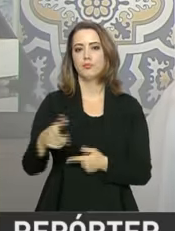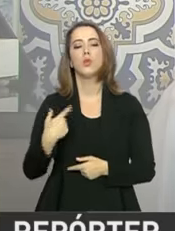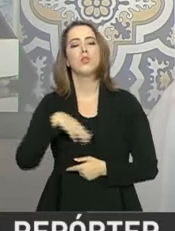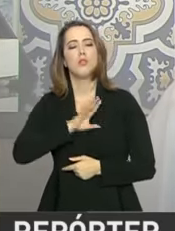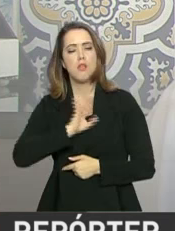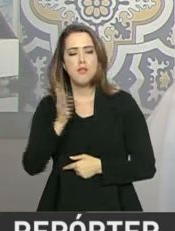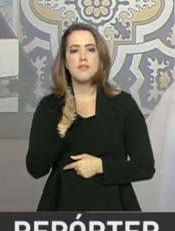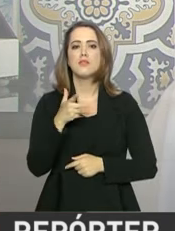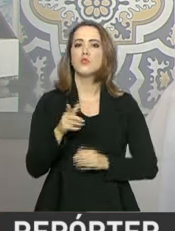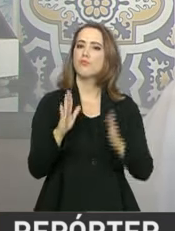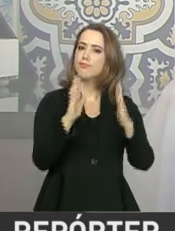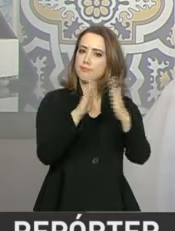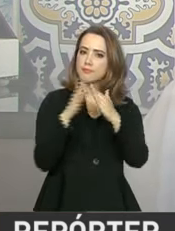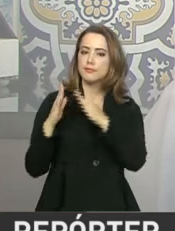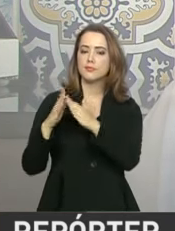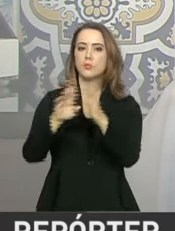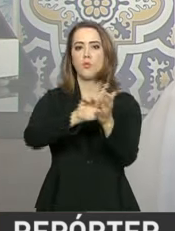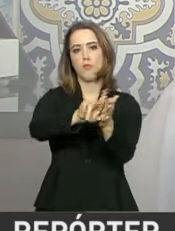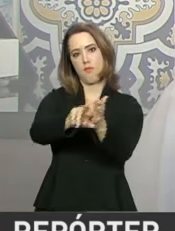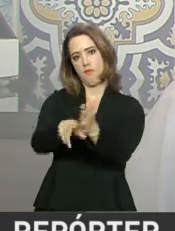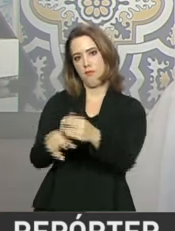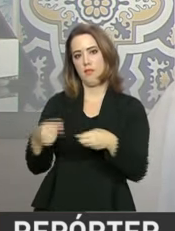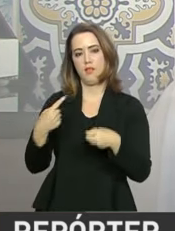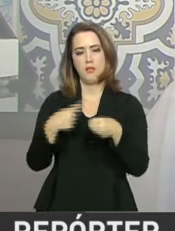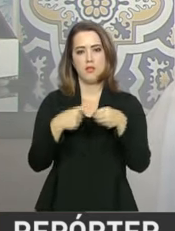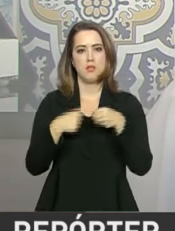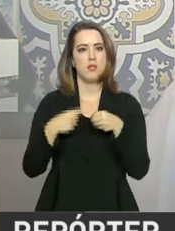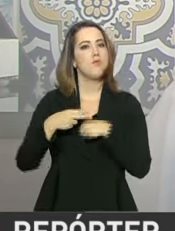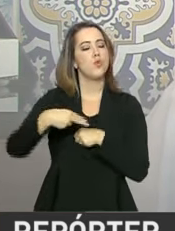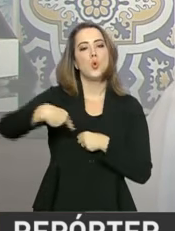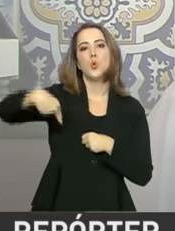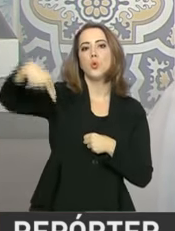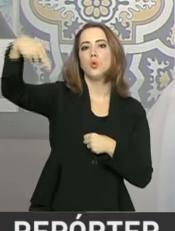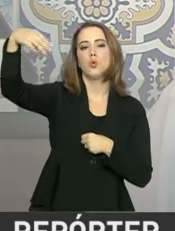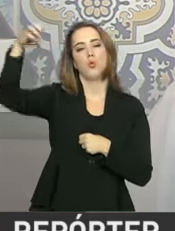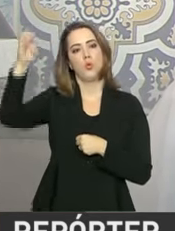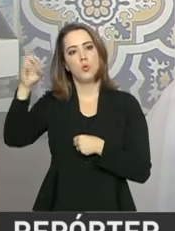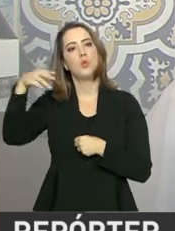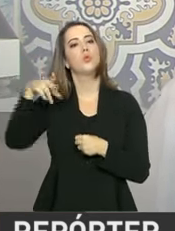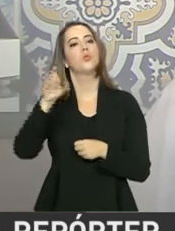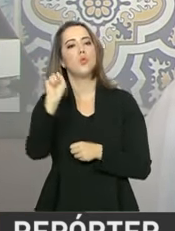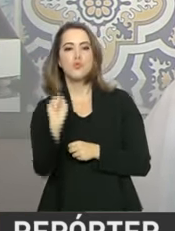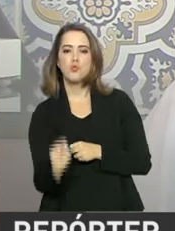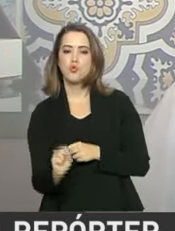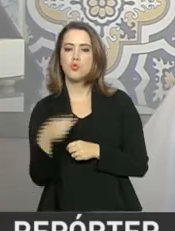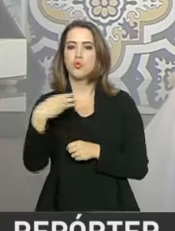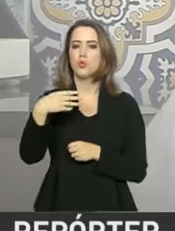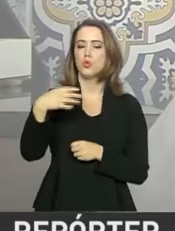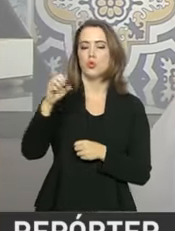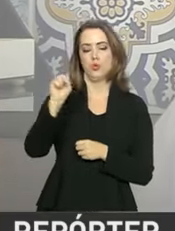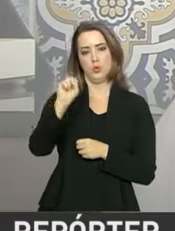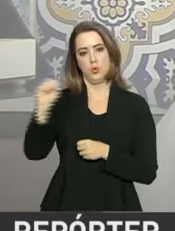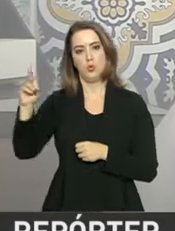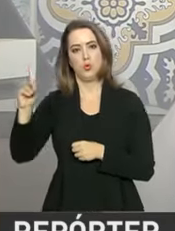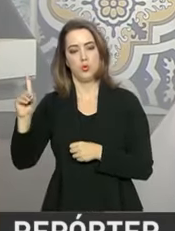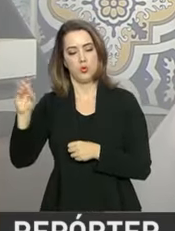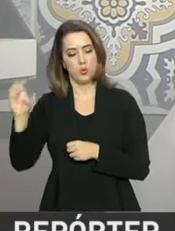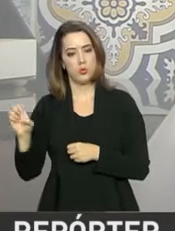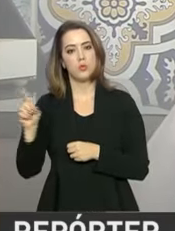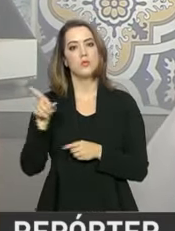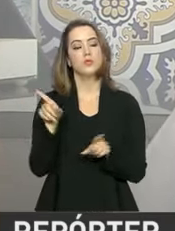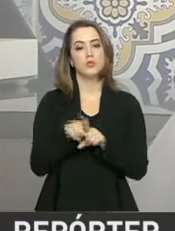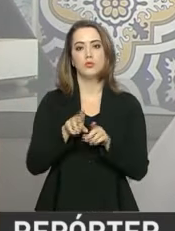em várias cidades moramos no Norte no nordeste no sul Sudeste praticamente o Brasil